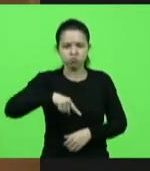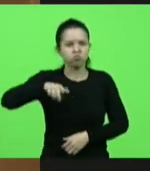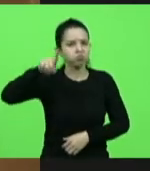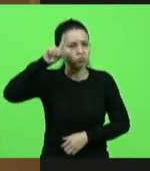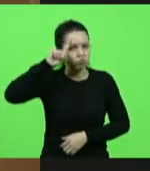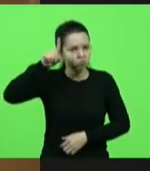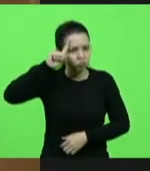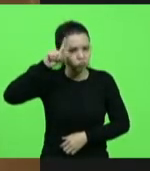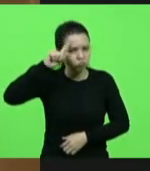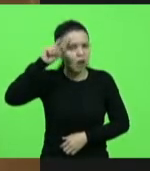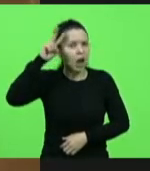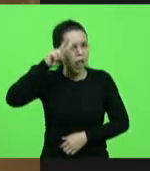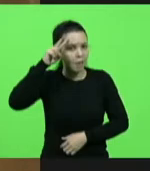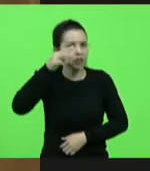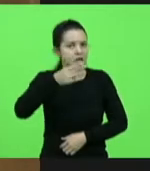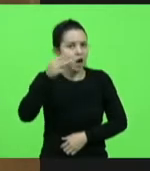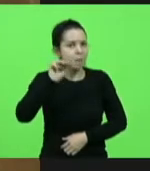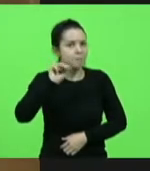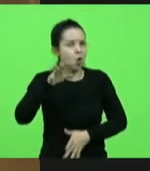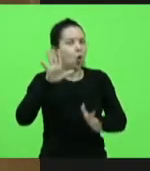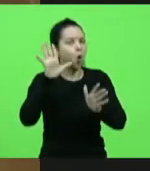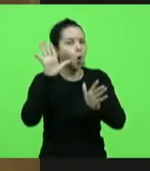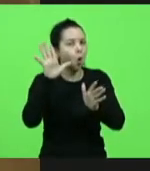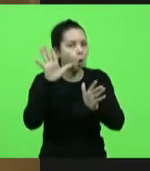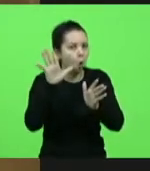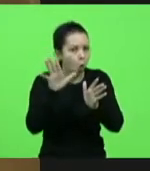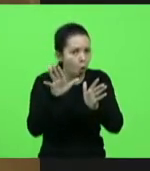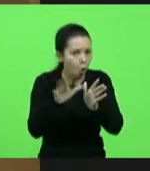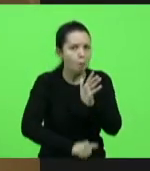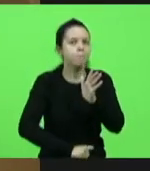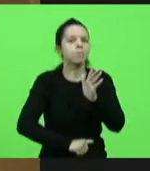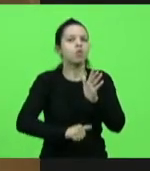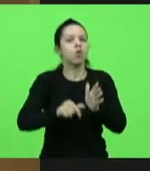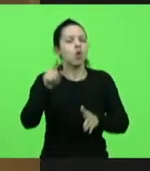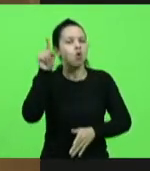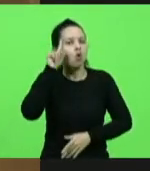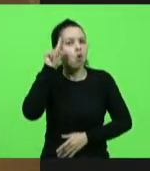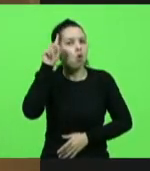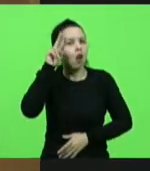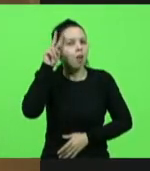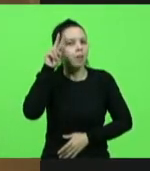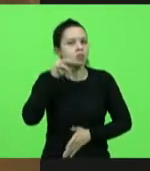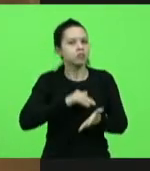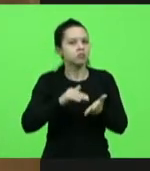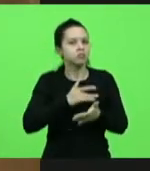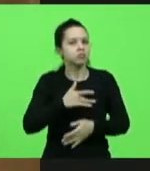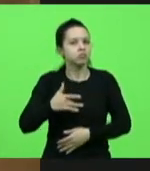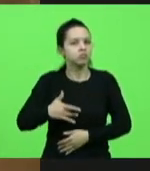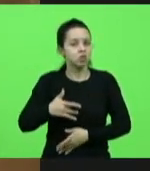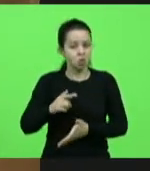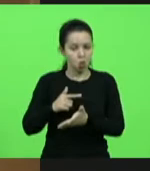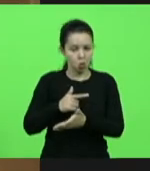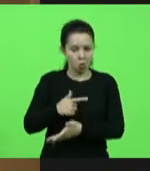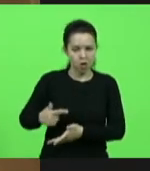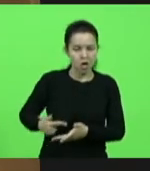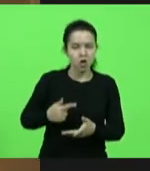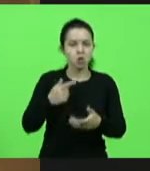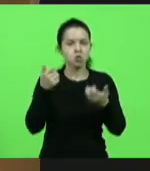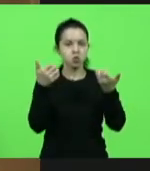roubo dos 33 milhões de reais aí no, na Secretaria da Saúde. E o governo continua dando explicações,